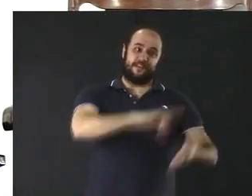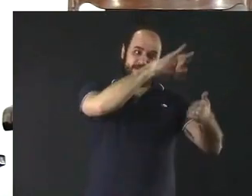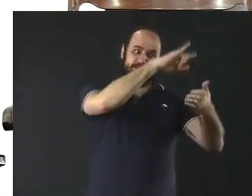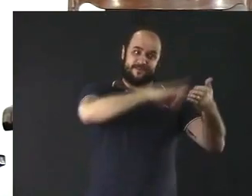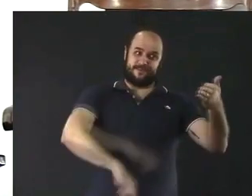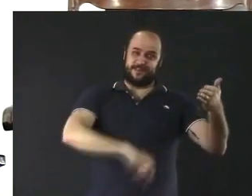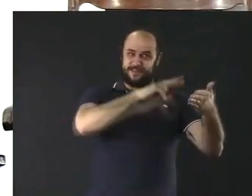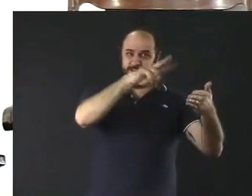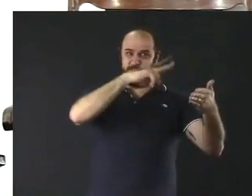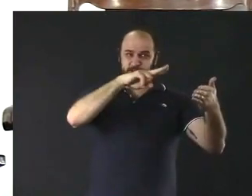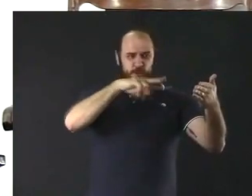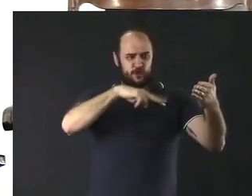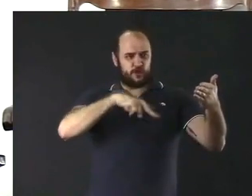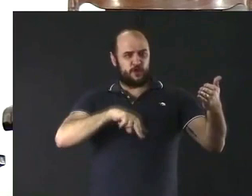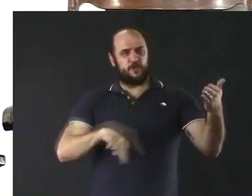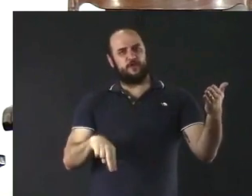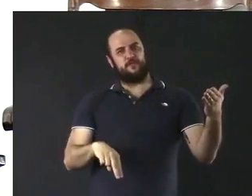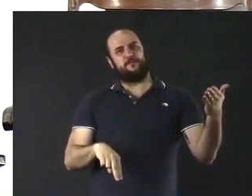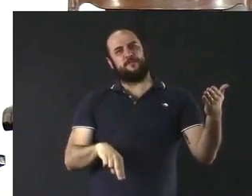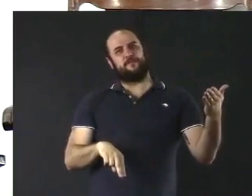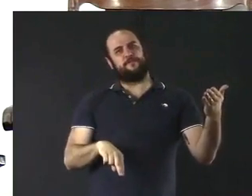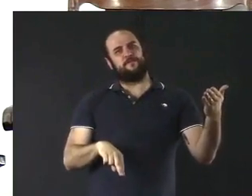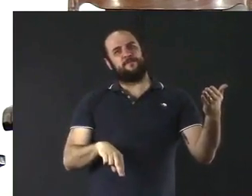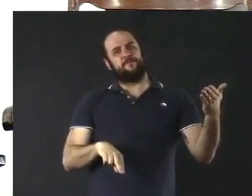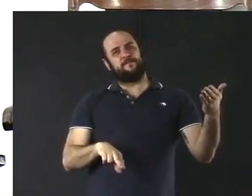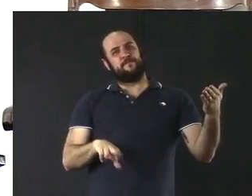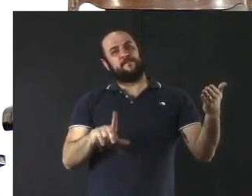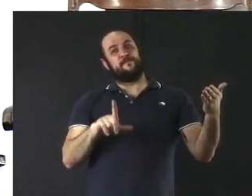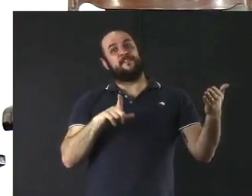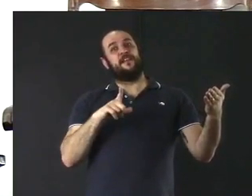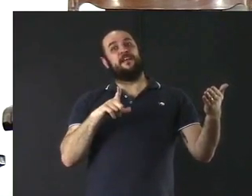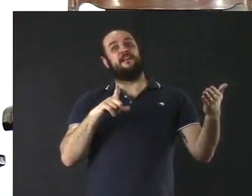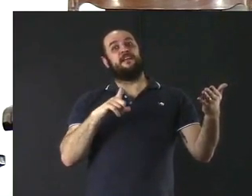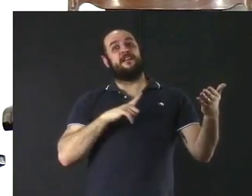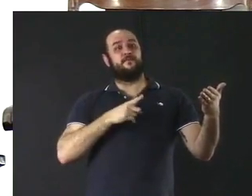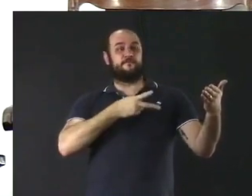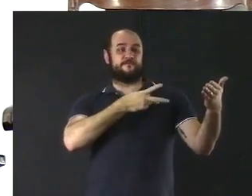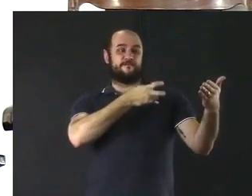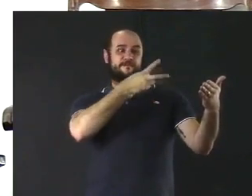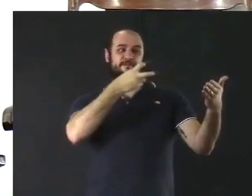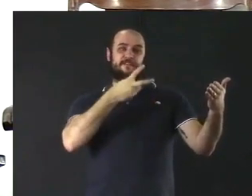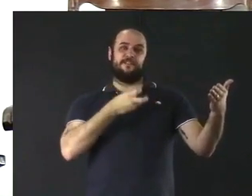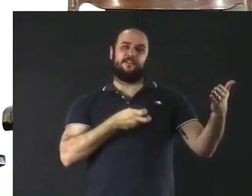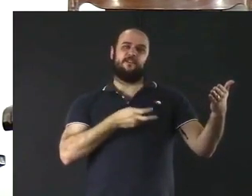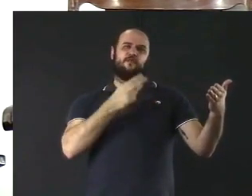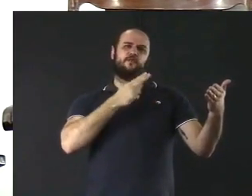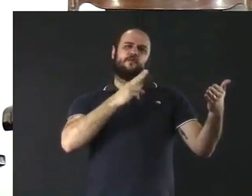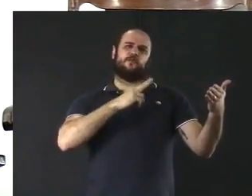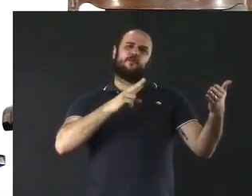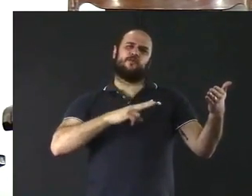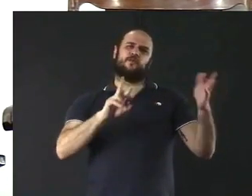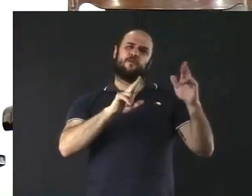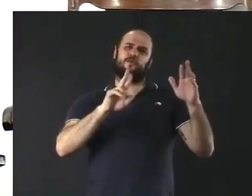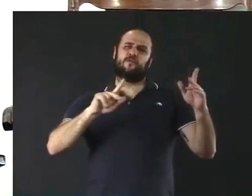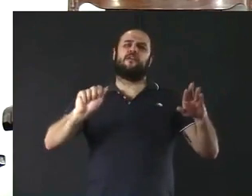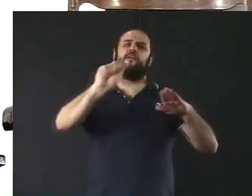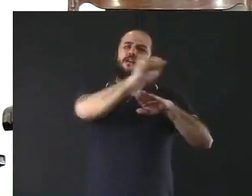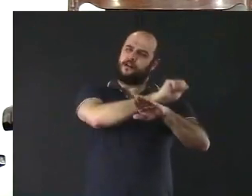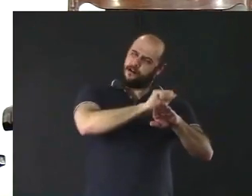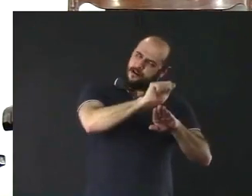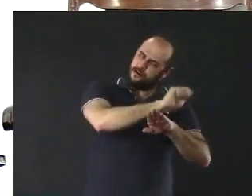citados, listados aqui no capítulo 11, nós podemos perceber muitos, como